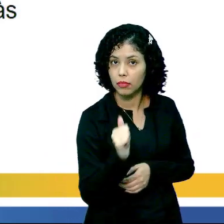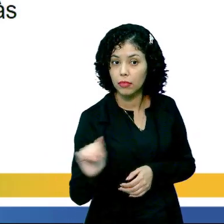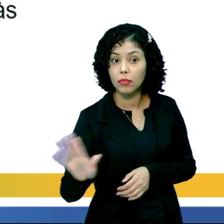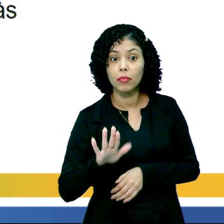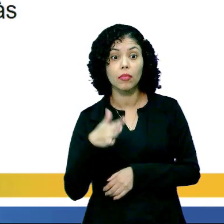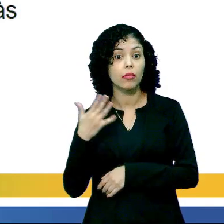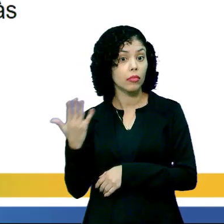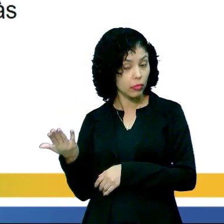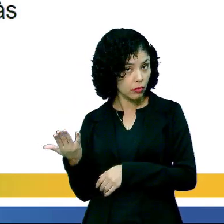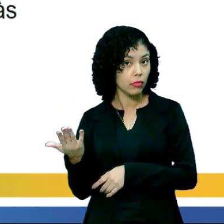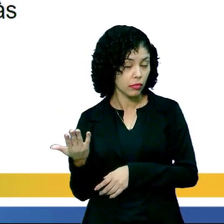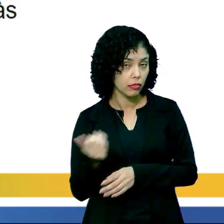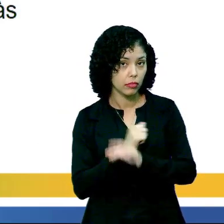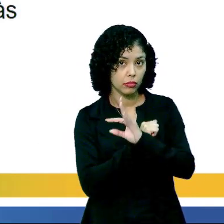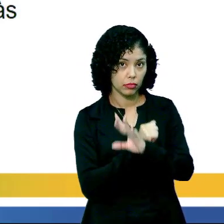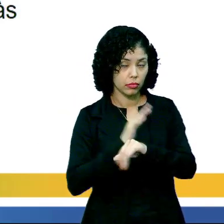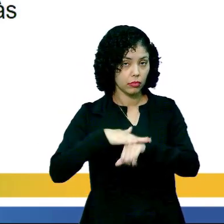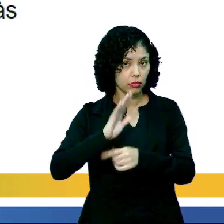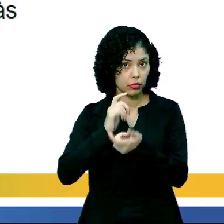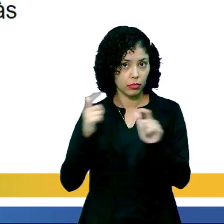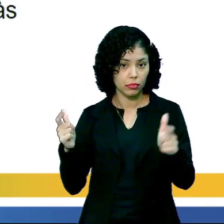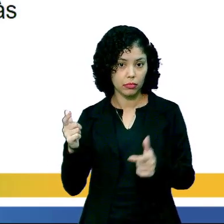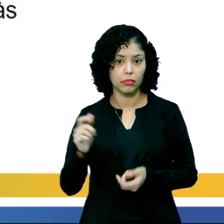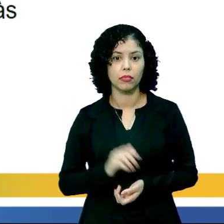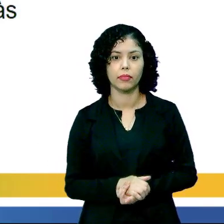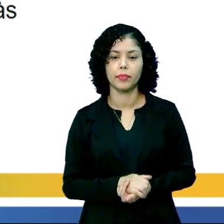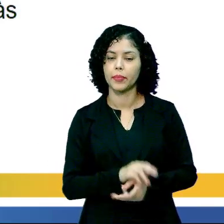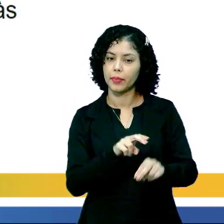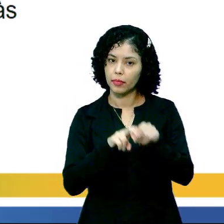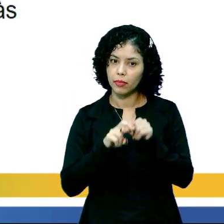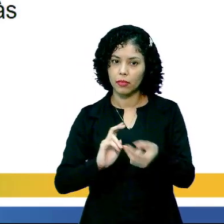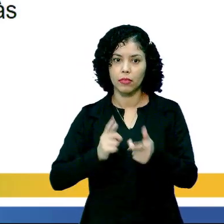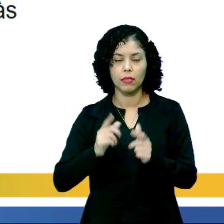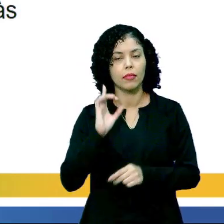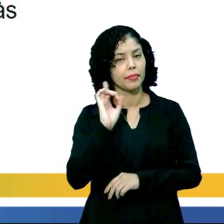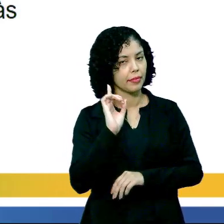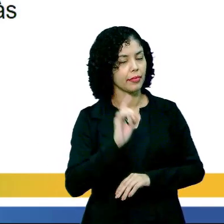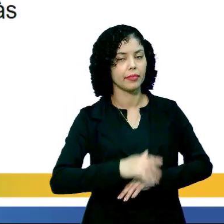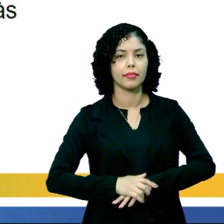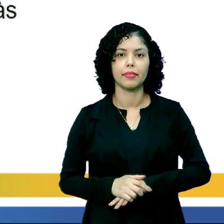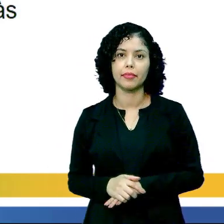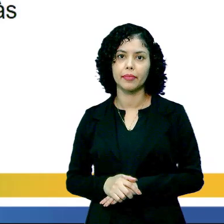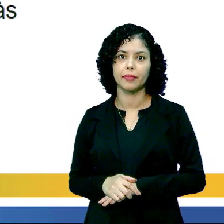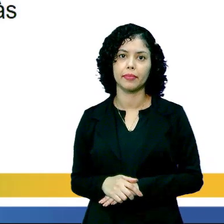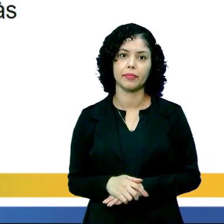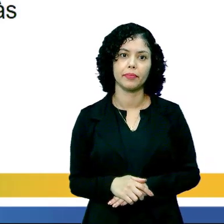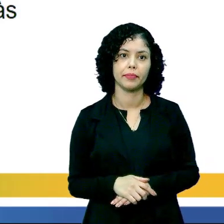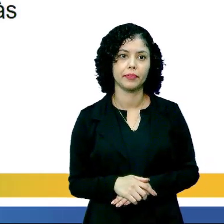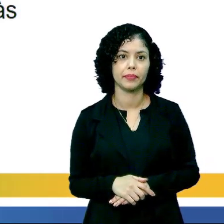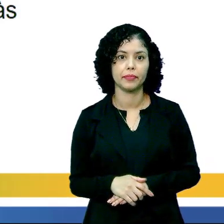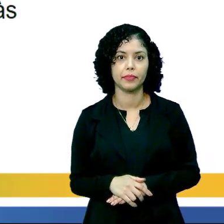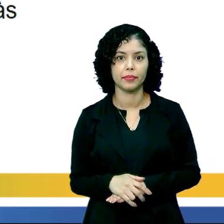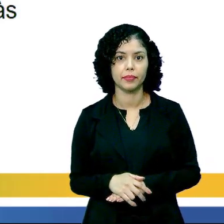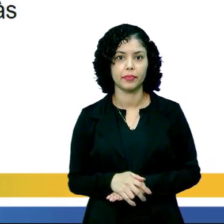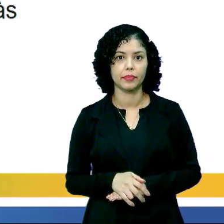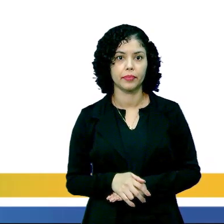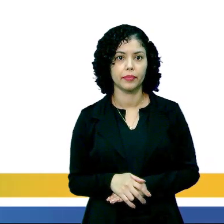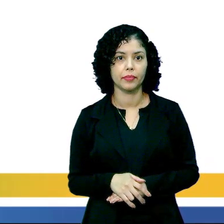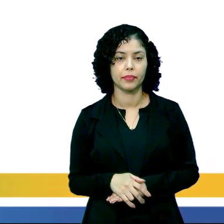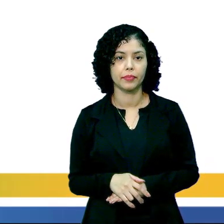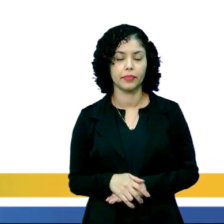qual dos ácidos apresentará a maior acidez por isso nosso gabarito ele é a letra D perfeito vamos lá